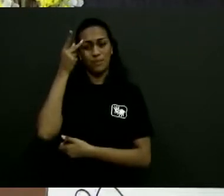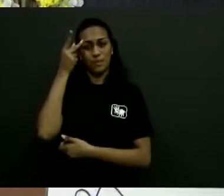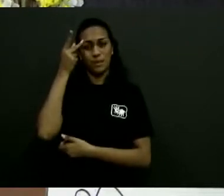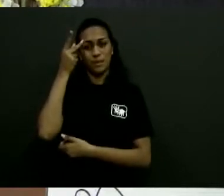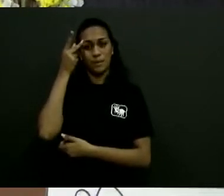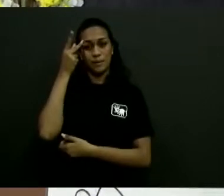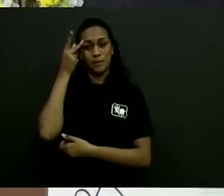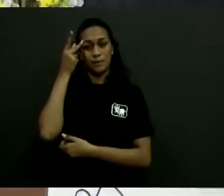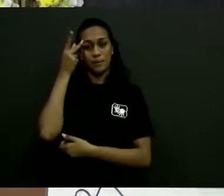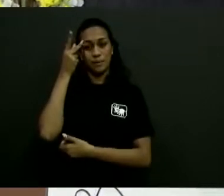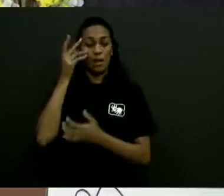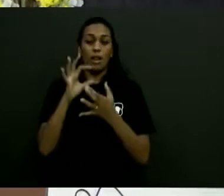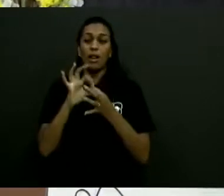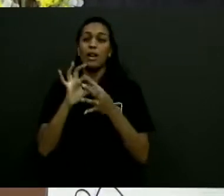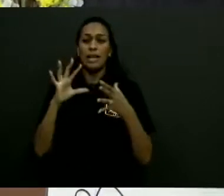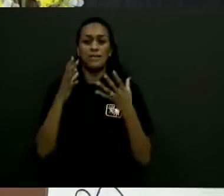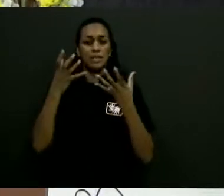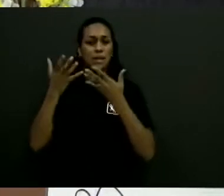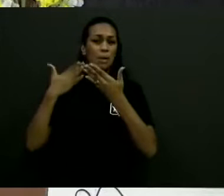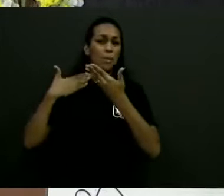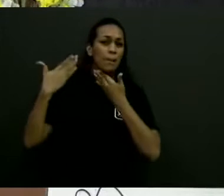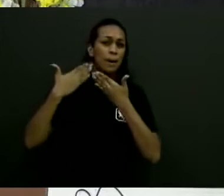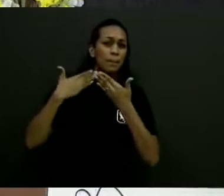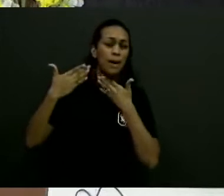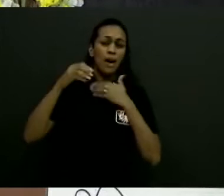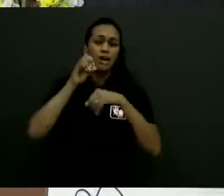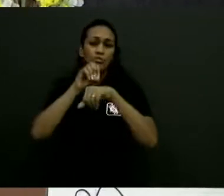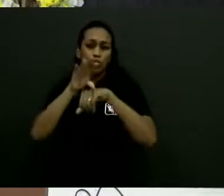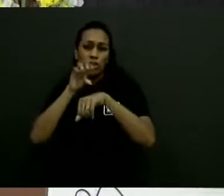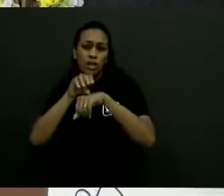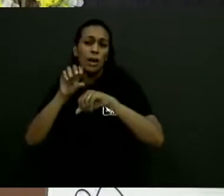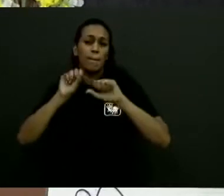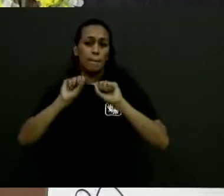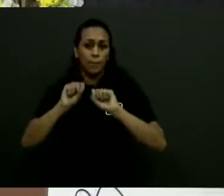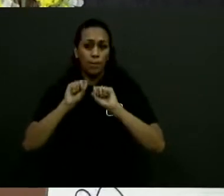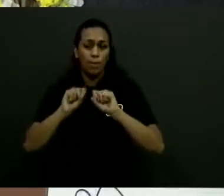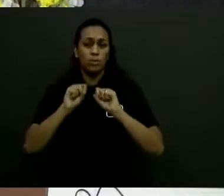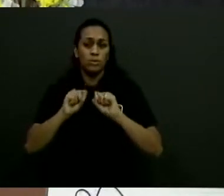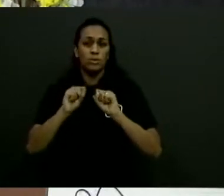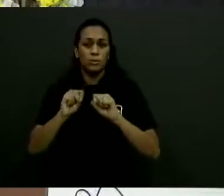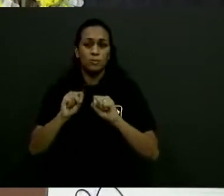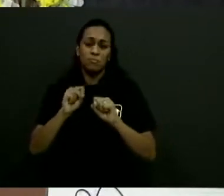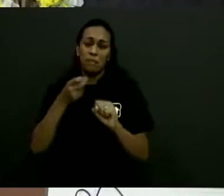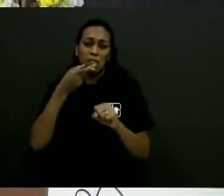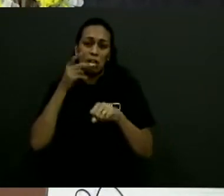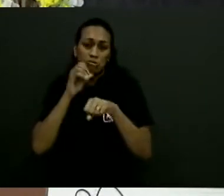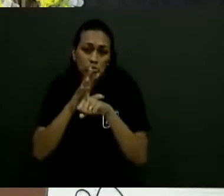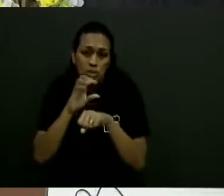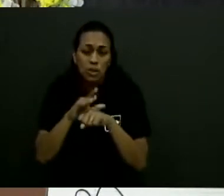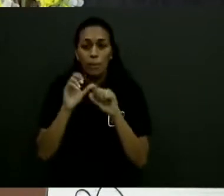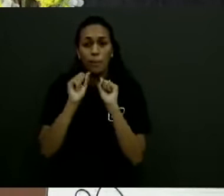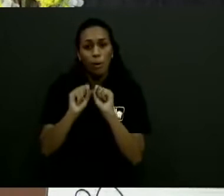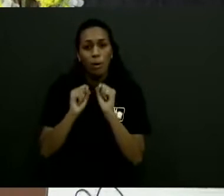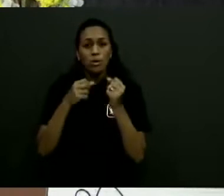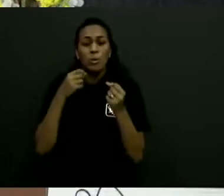estamos aí à sua disposição, se você quiser já deixar alguma recomendação para nós, algum direcionamento, e falar um pouquinho de como é que